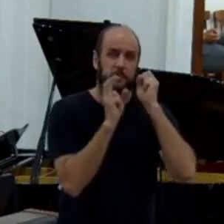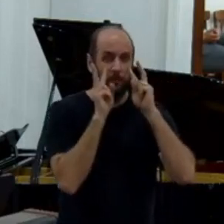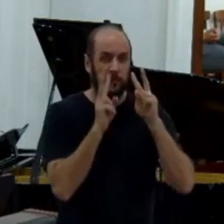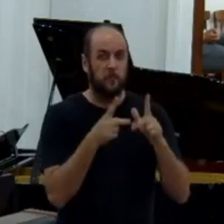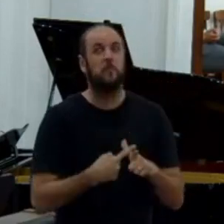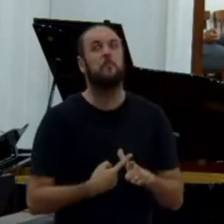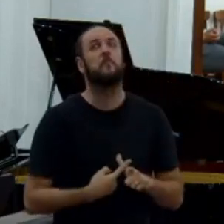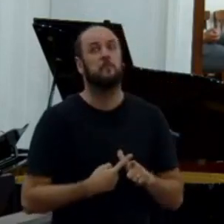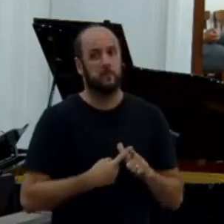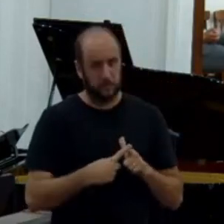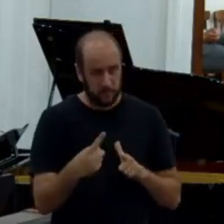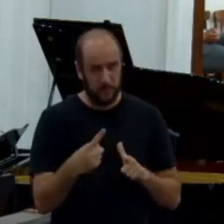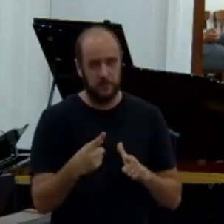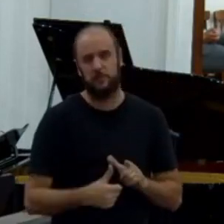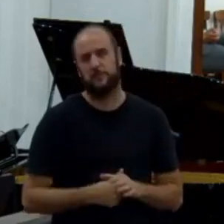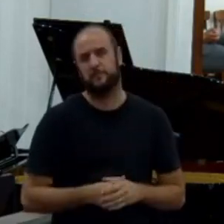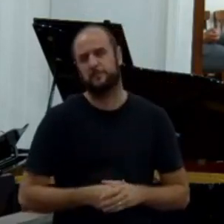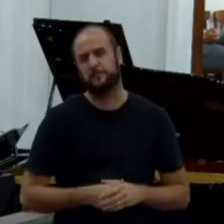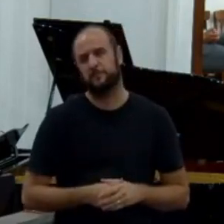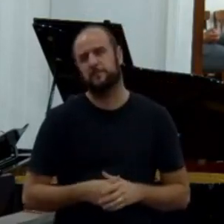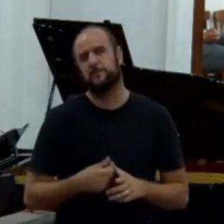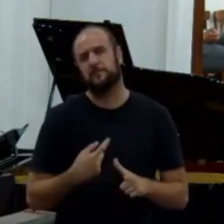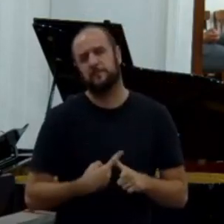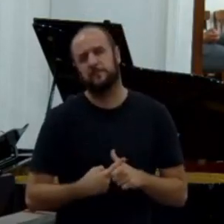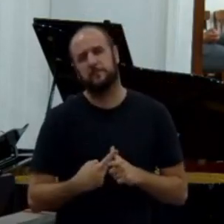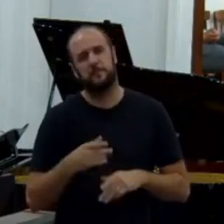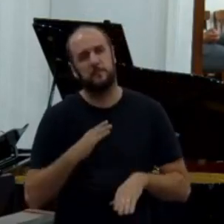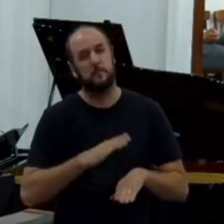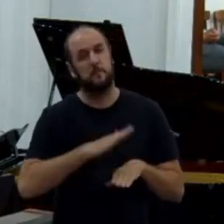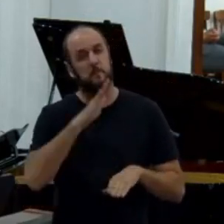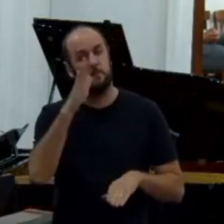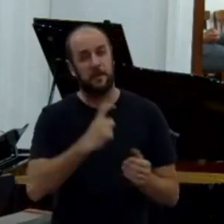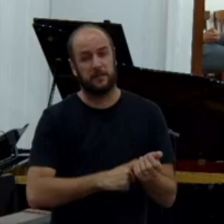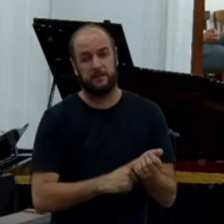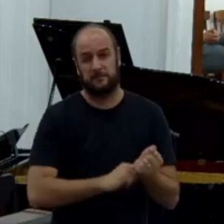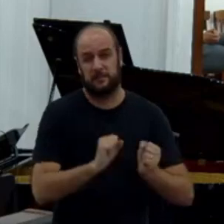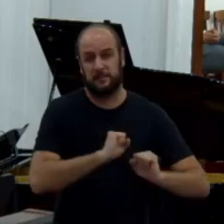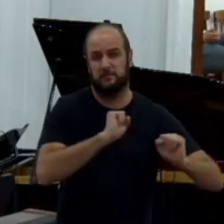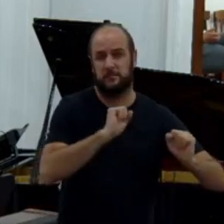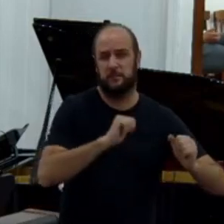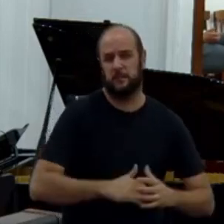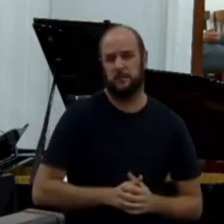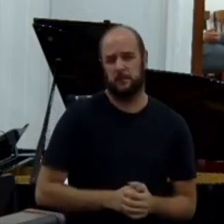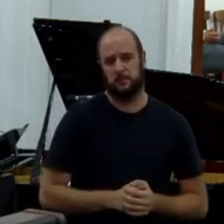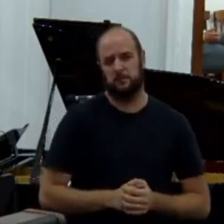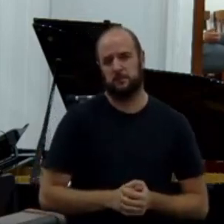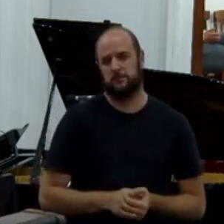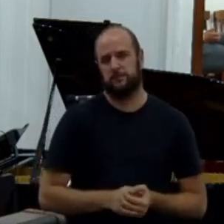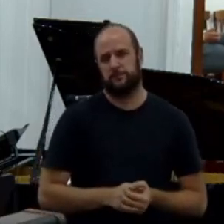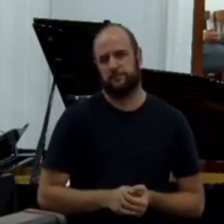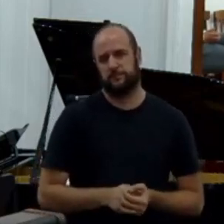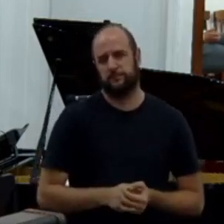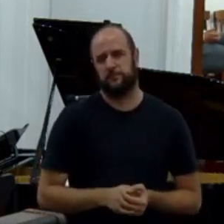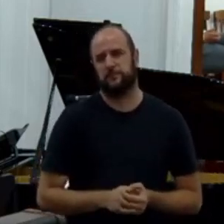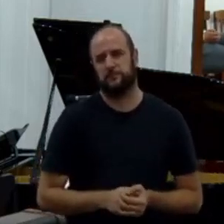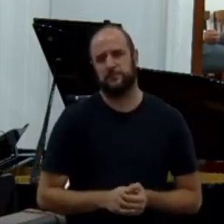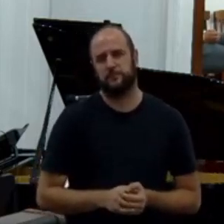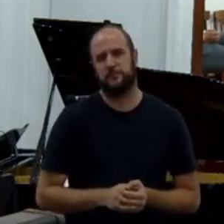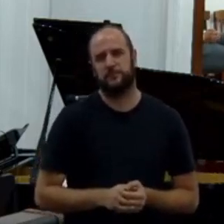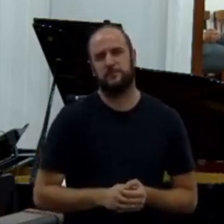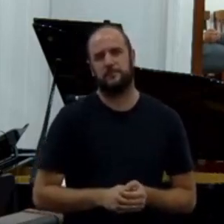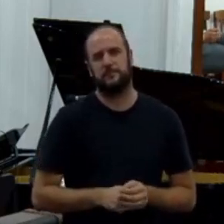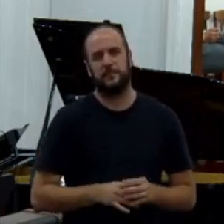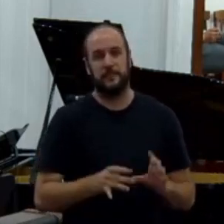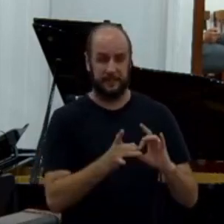um canal para uma maior irritabilidade. O desmame